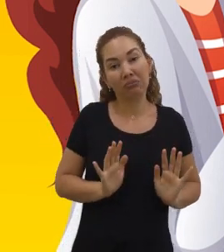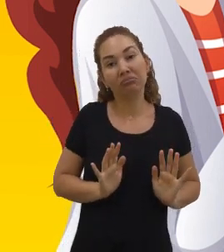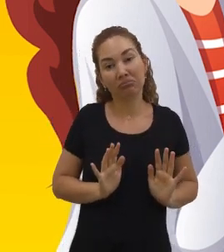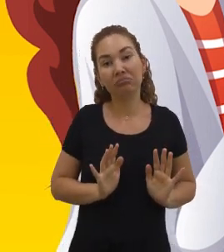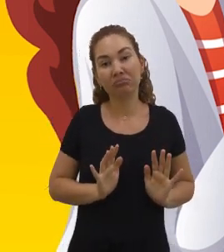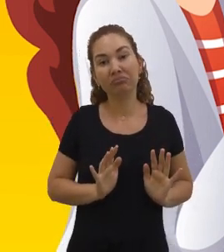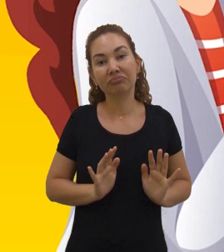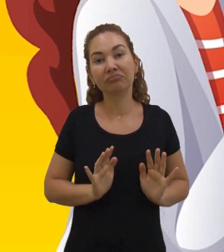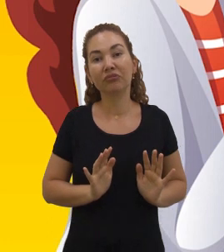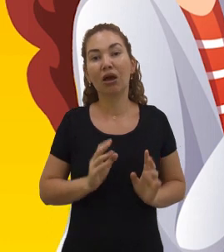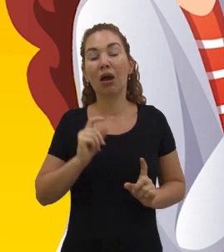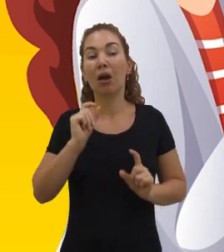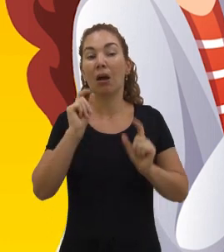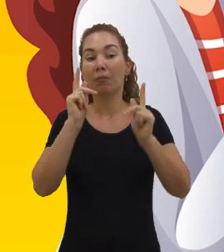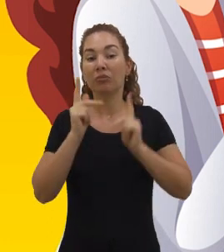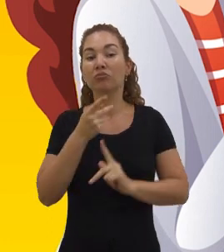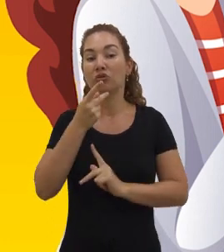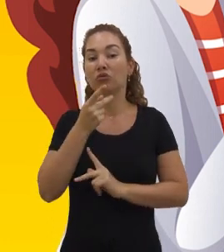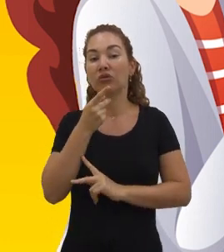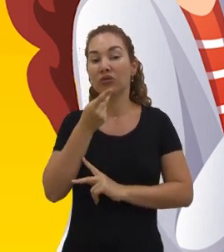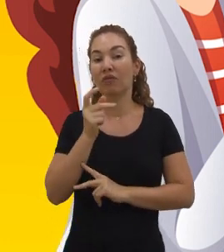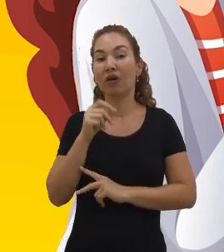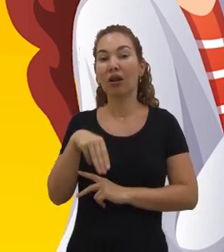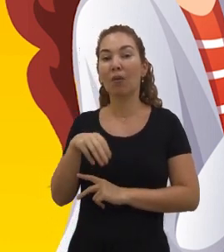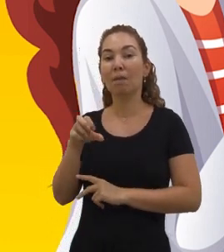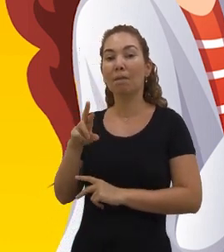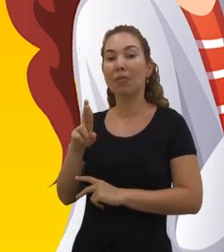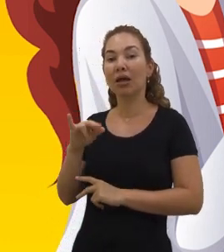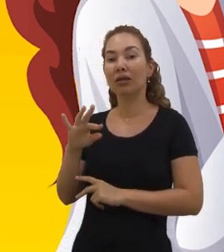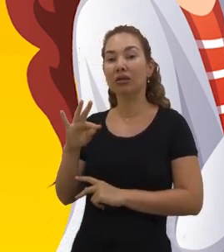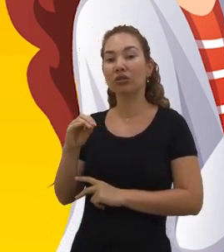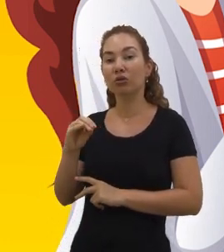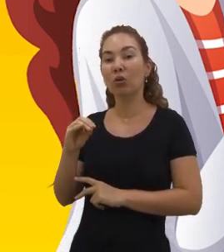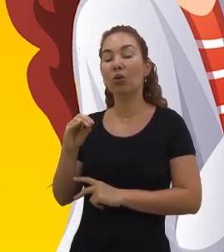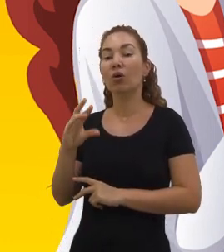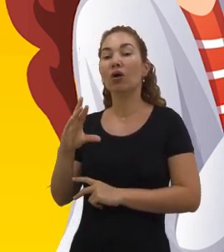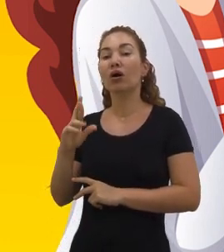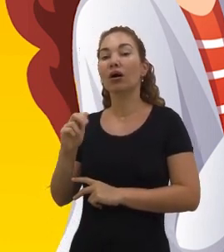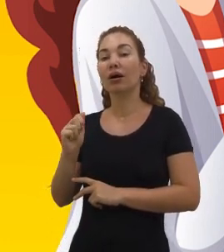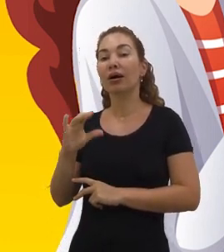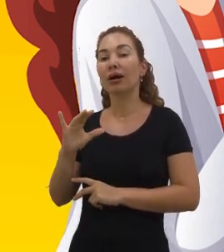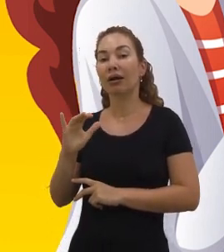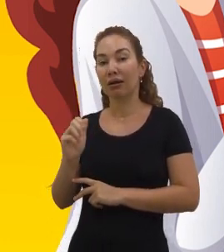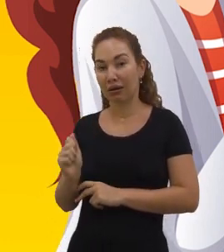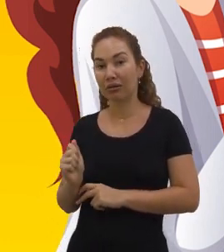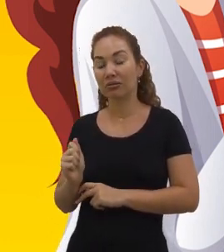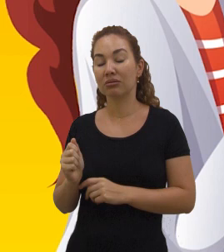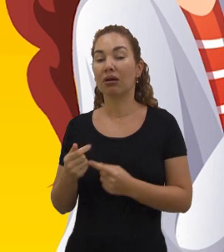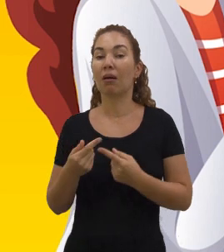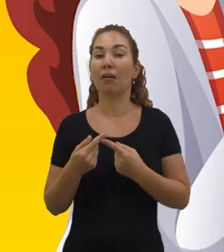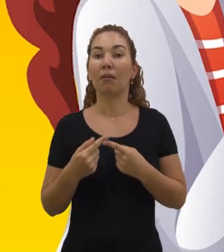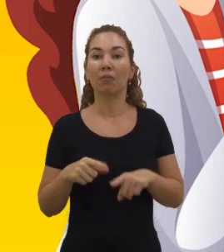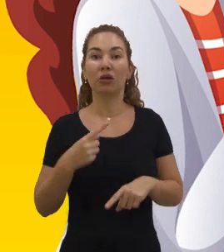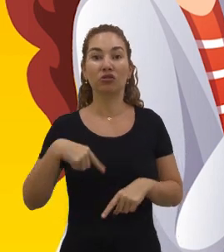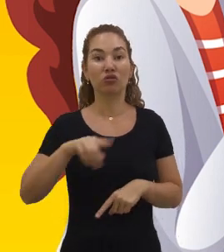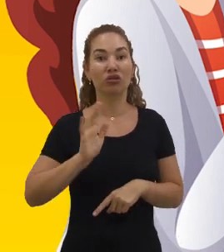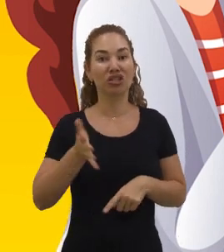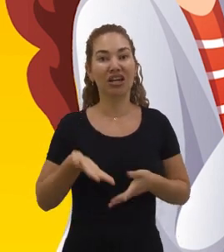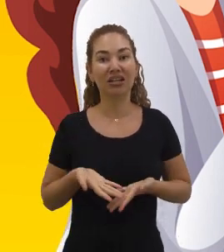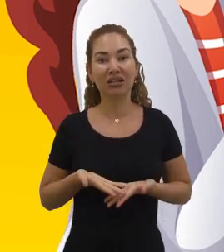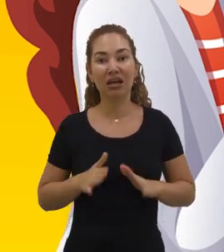gosta de usar o termo meritocracia. Mas como a gente já nasce em situações